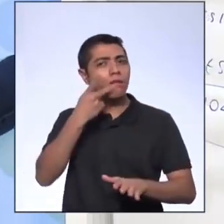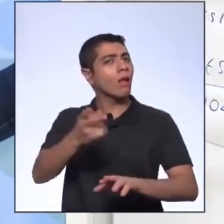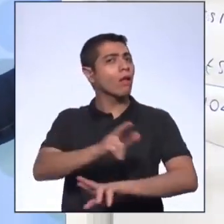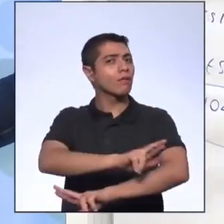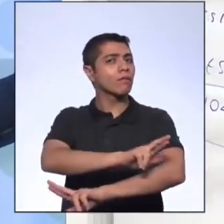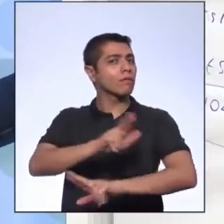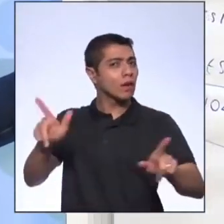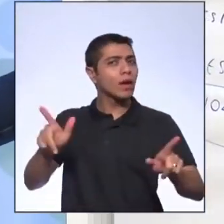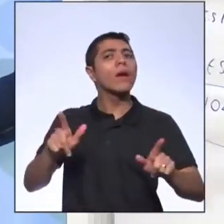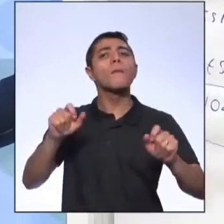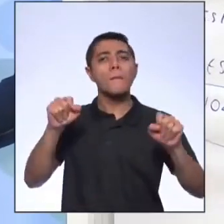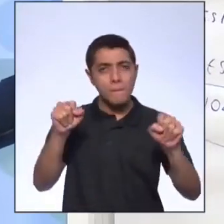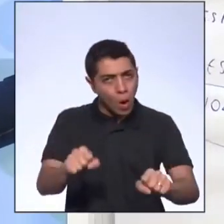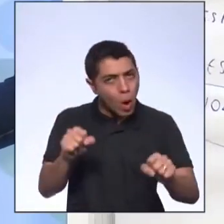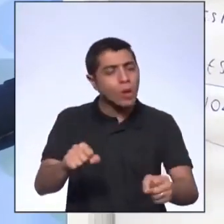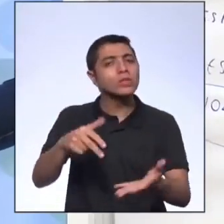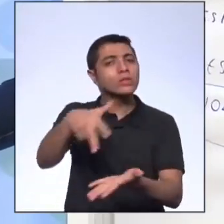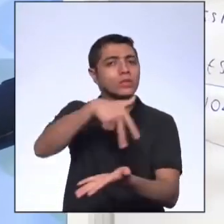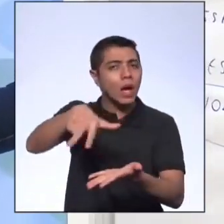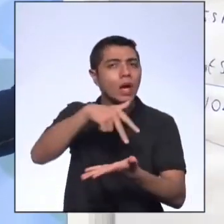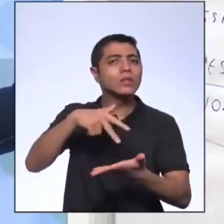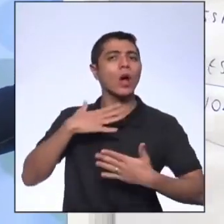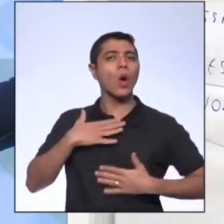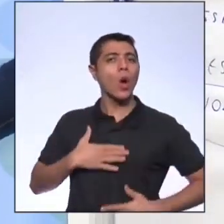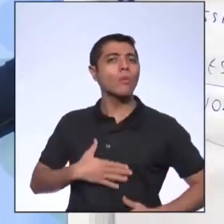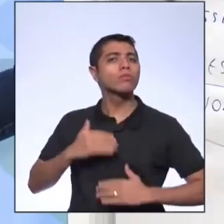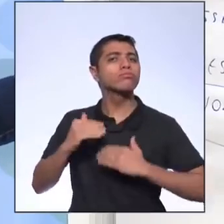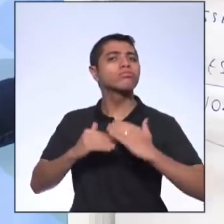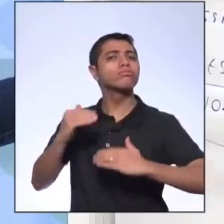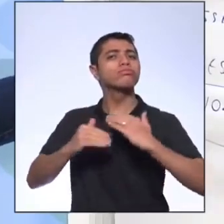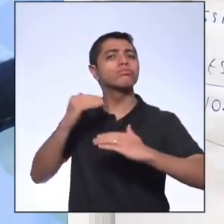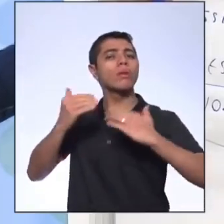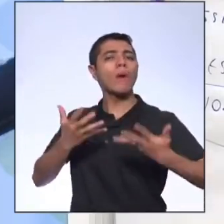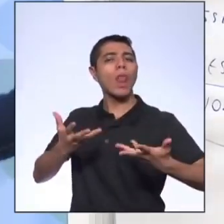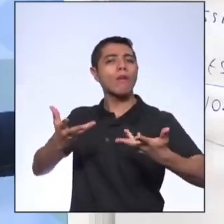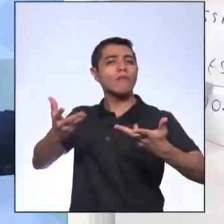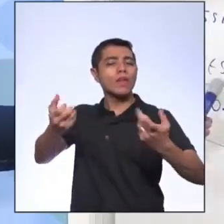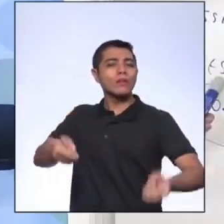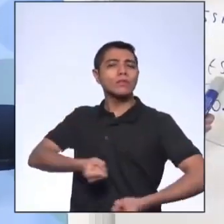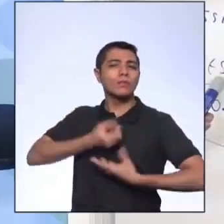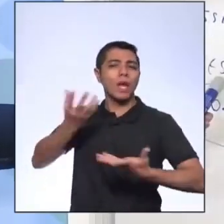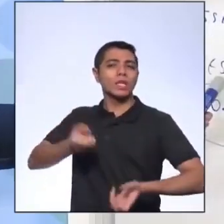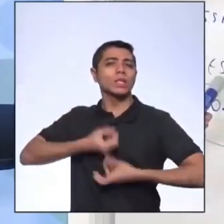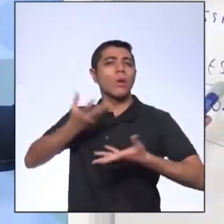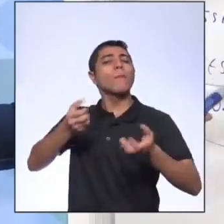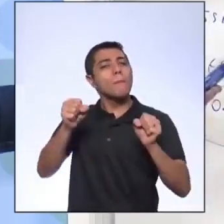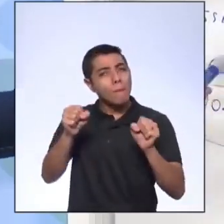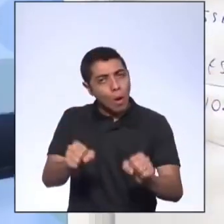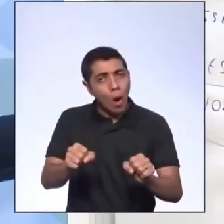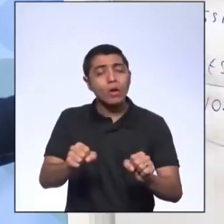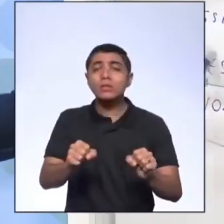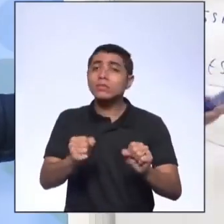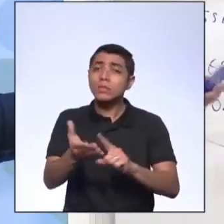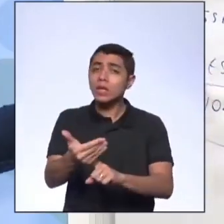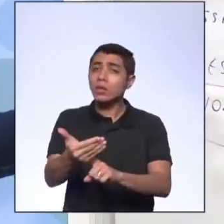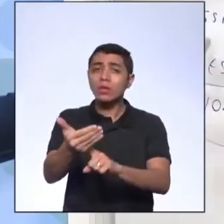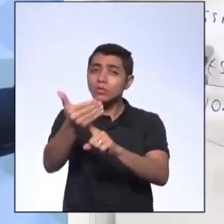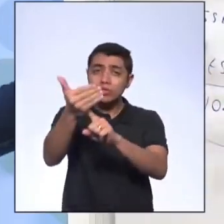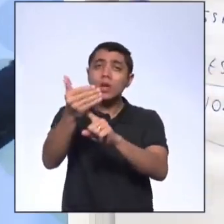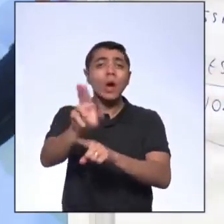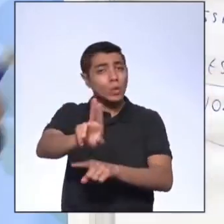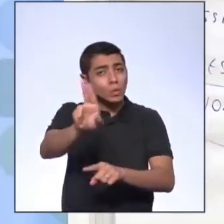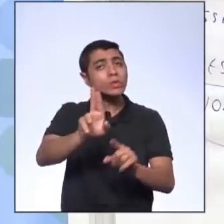continuar fazendo evoluções maravilhosas com o meu corpo, tornando-o ainda mais expressivo, mas utilizando também a tecnologia para me ajudar naquilo